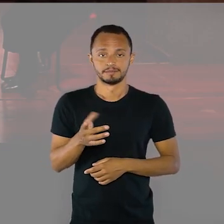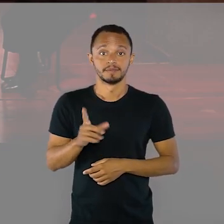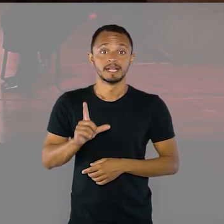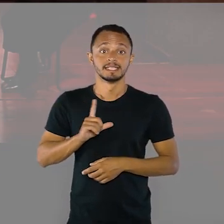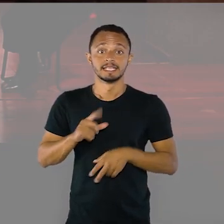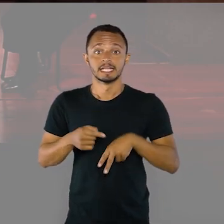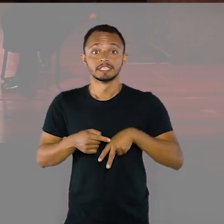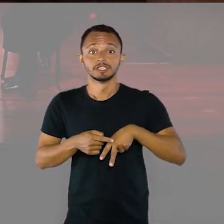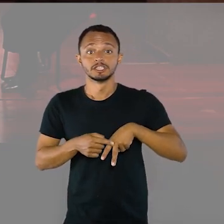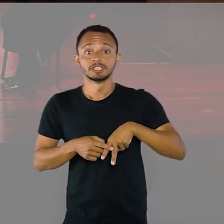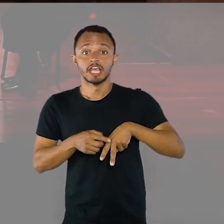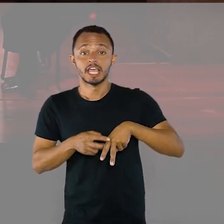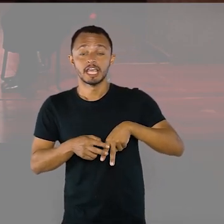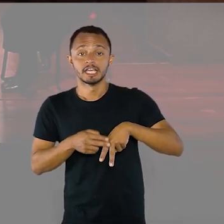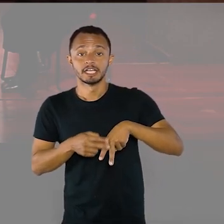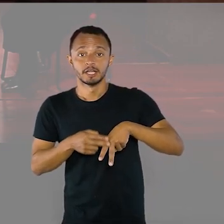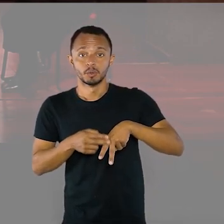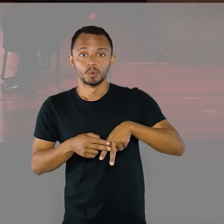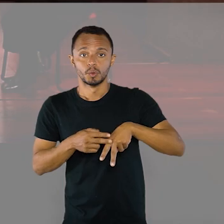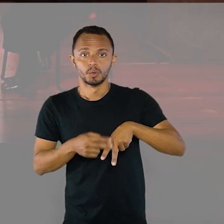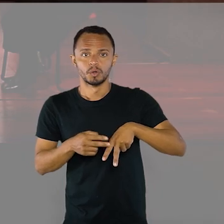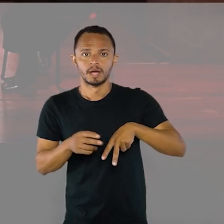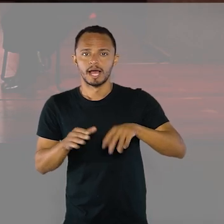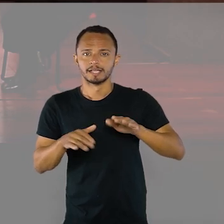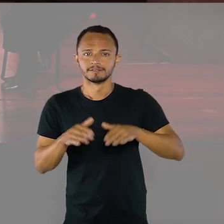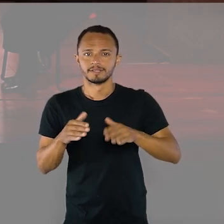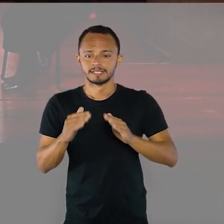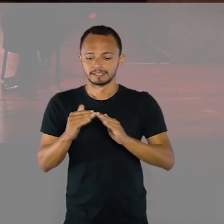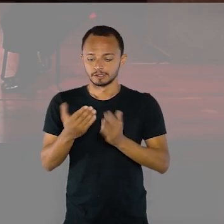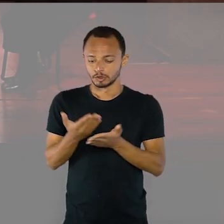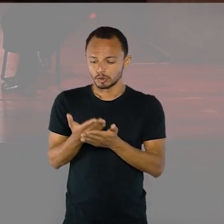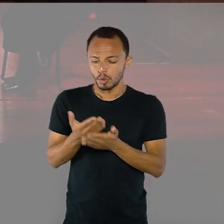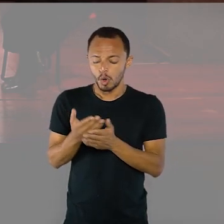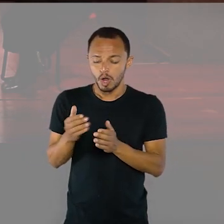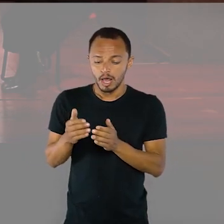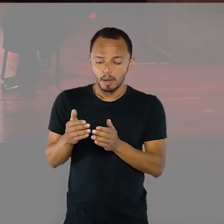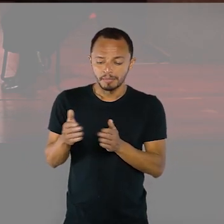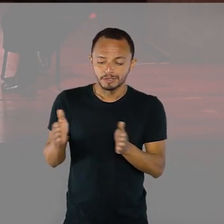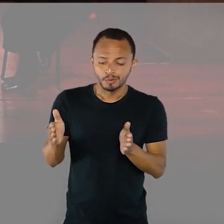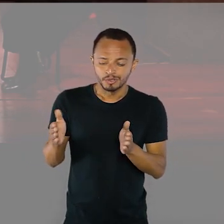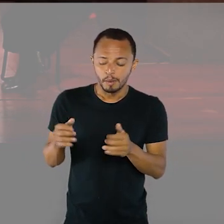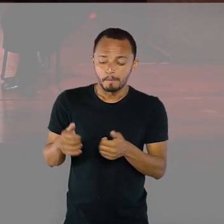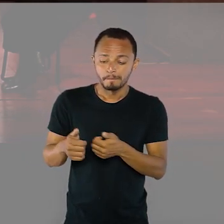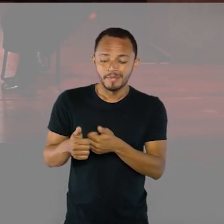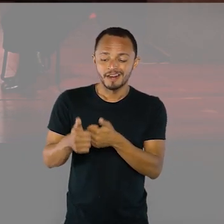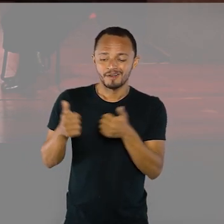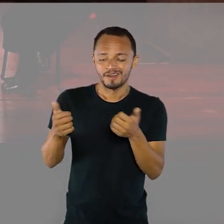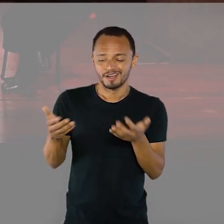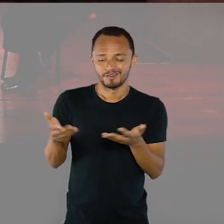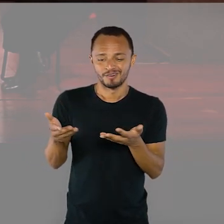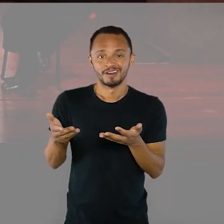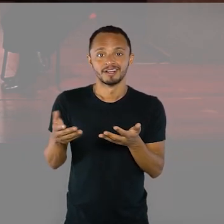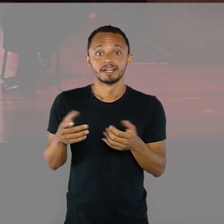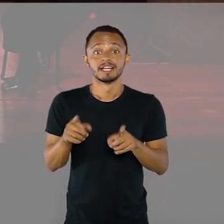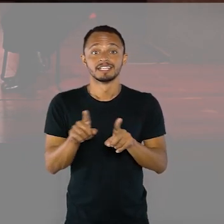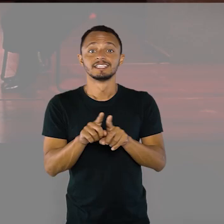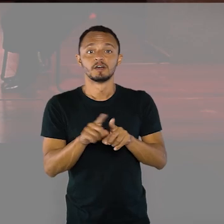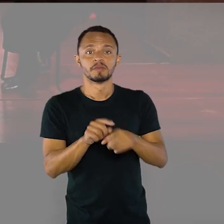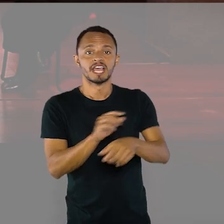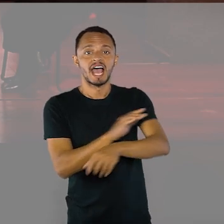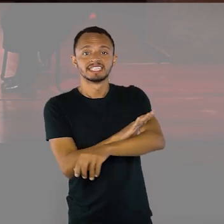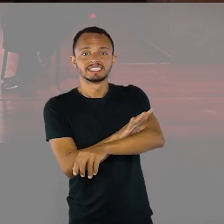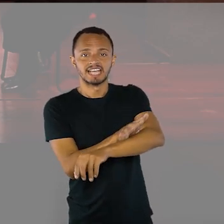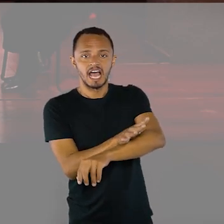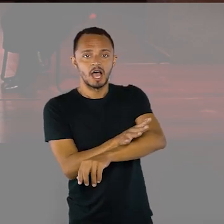gênero, talvez tem mais abertura do que eu tive quando eu fui aluna, não é? Mesmo na discussão racial, tem